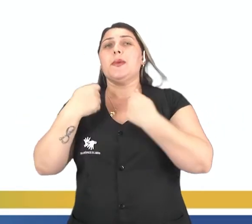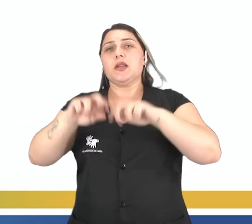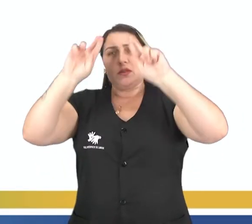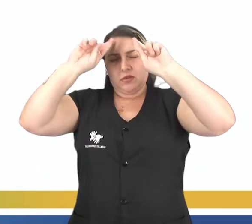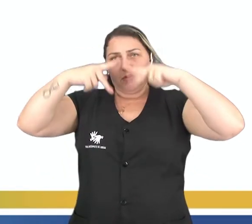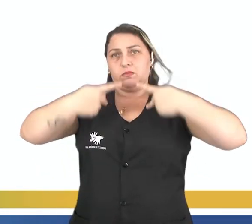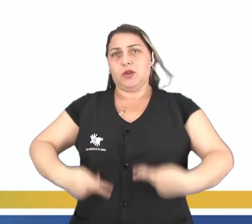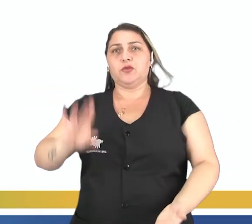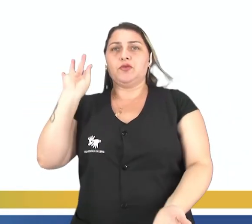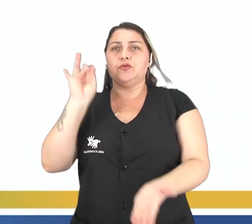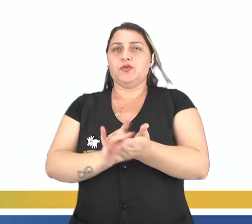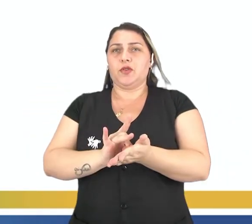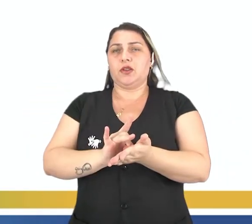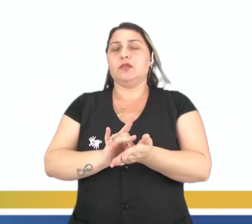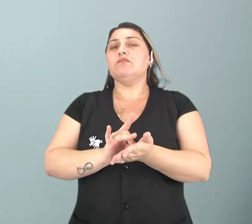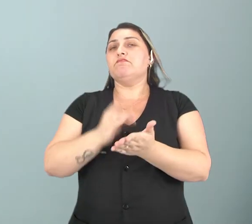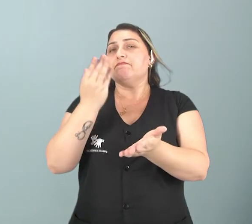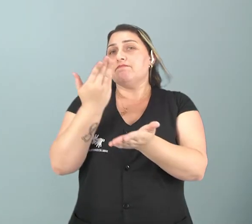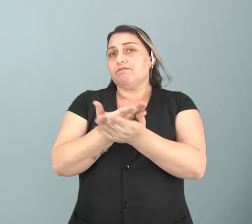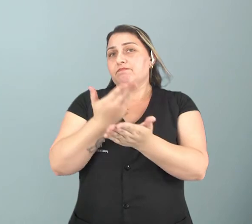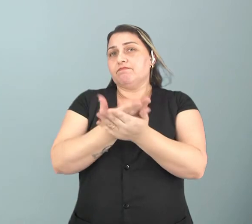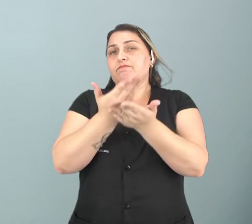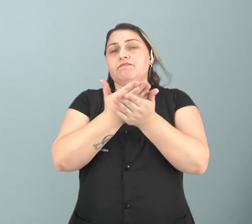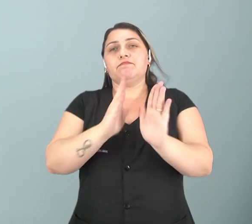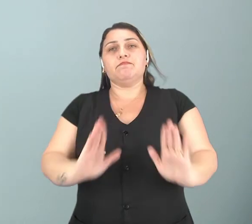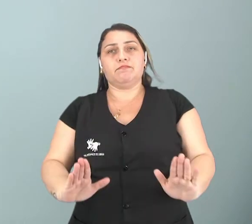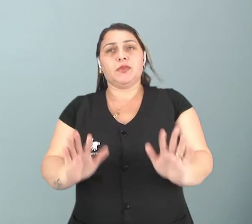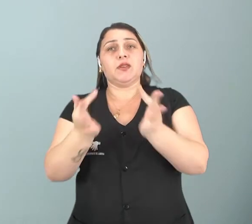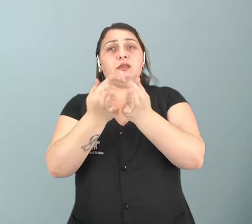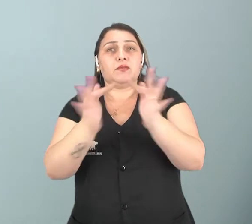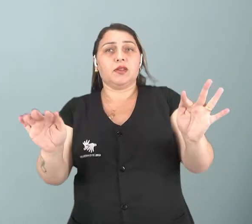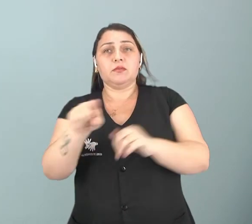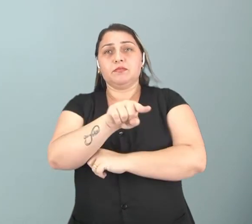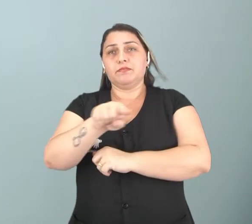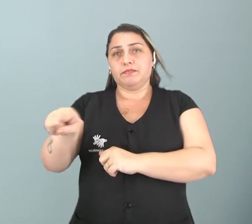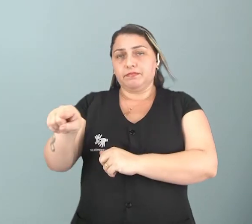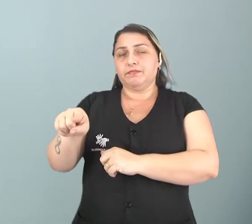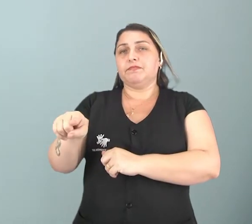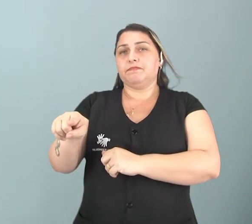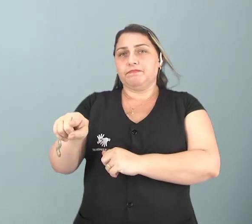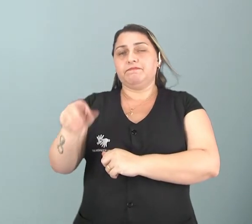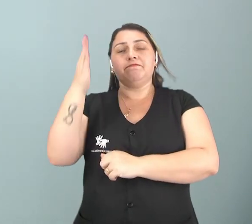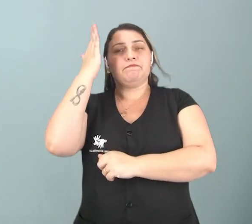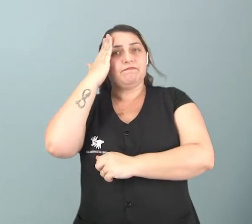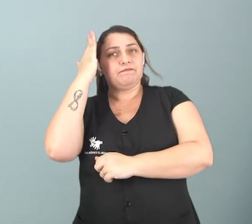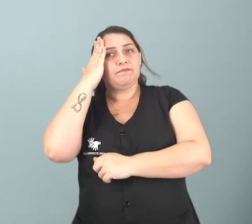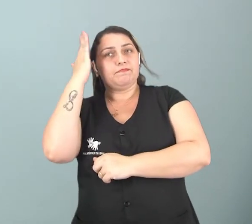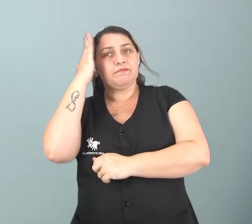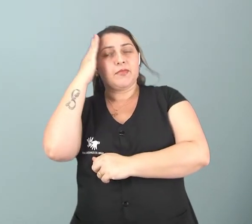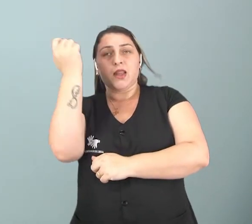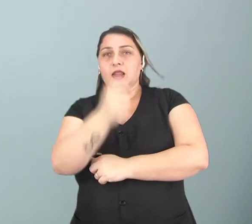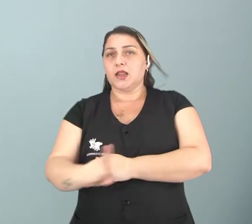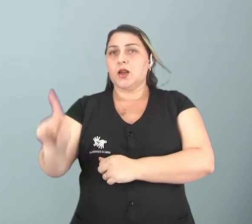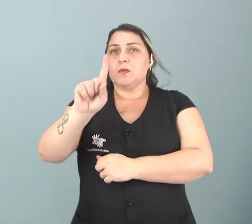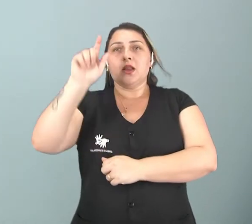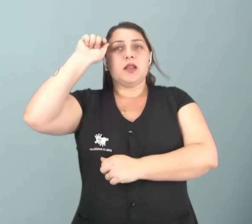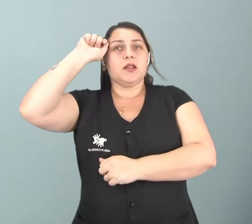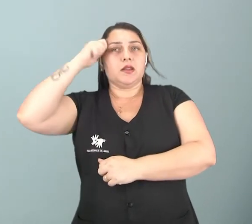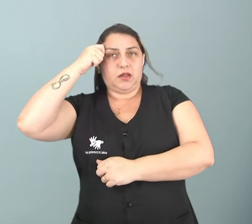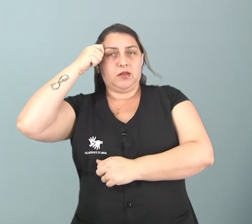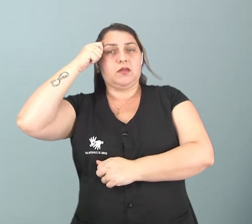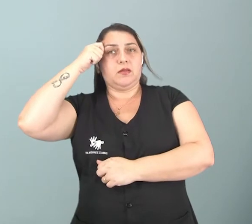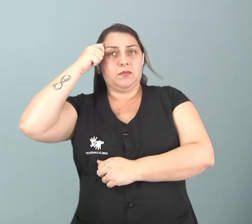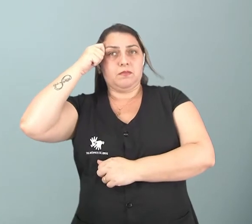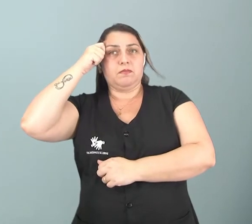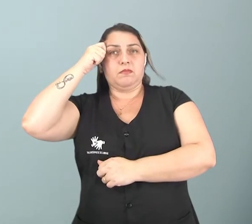humano. Então eu encerro aqui essa aula com essa frase para vocês que vocês entendam que eu não preciso ser negro para